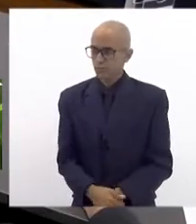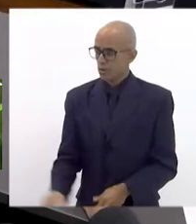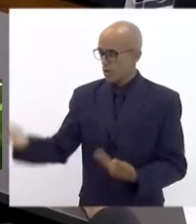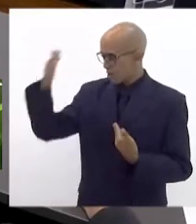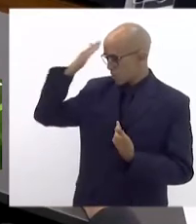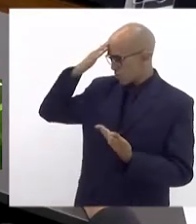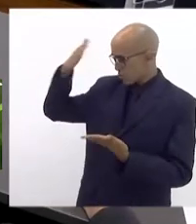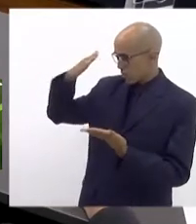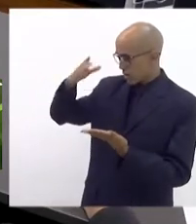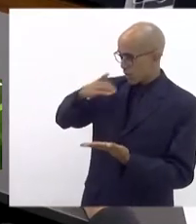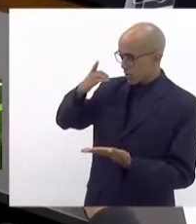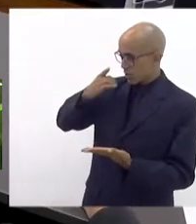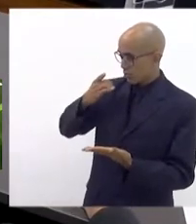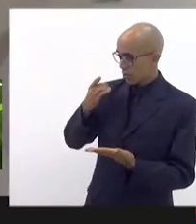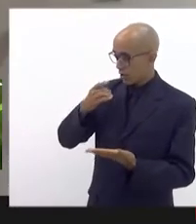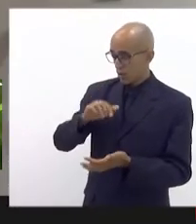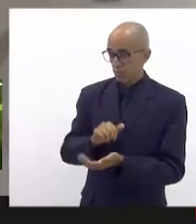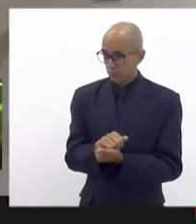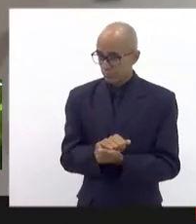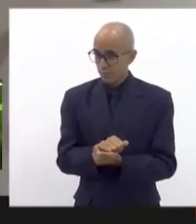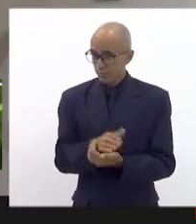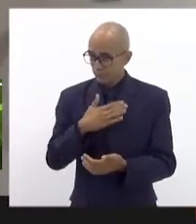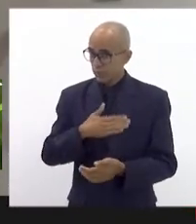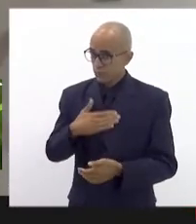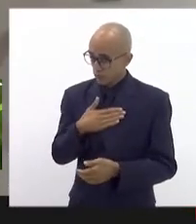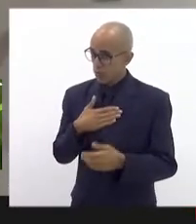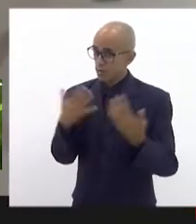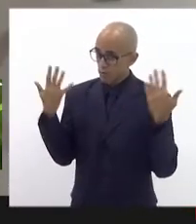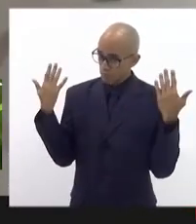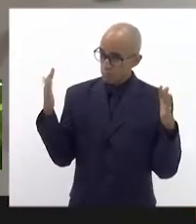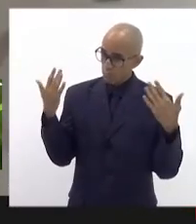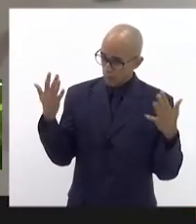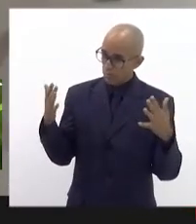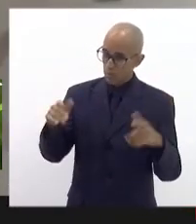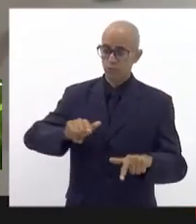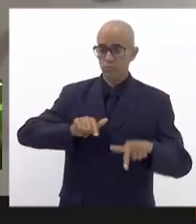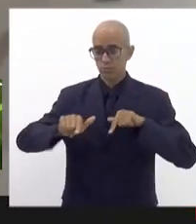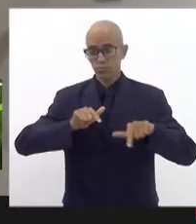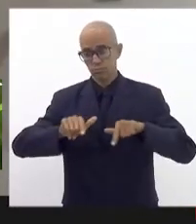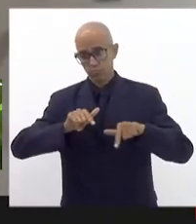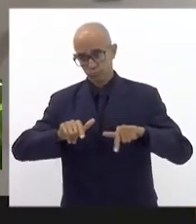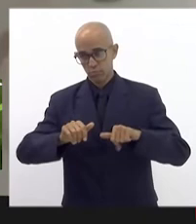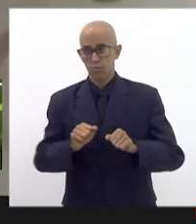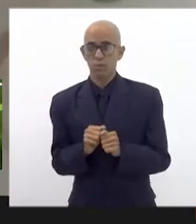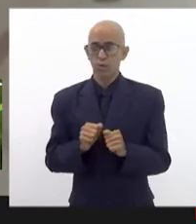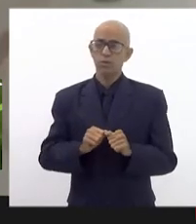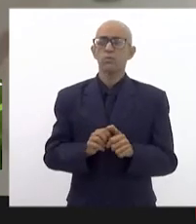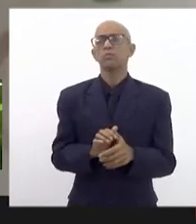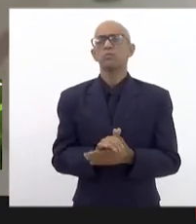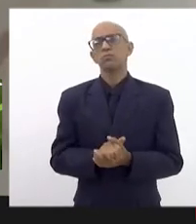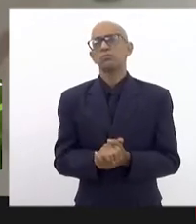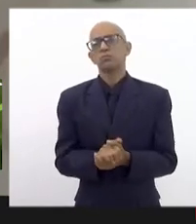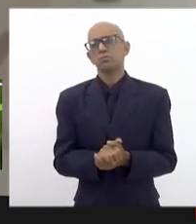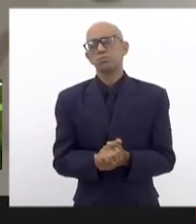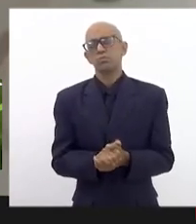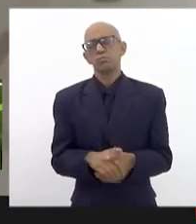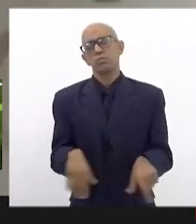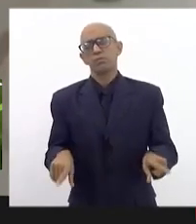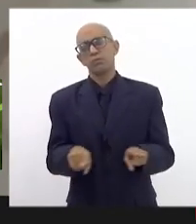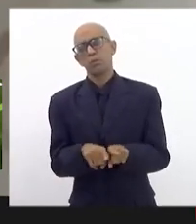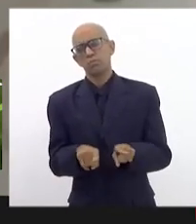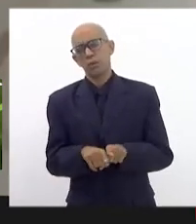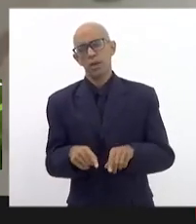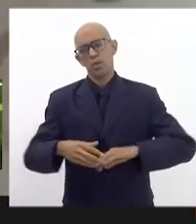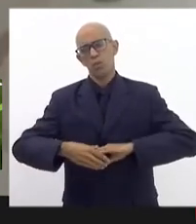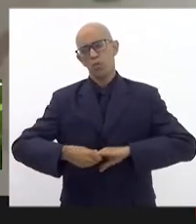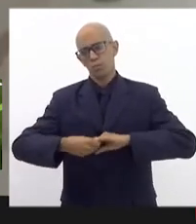Obrigada, deputado. Gostaria de parabenizá-lo pela condução desse trabalho e cumprimento